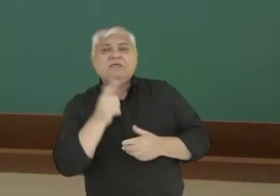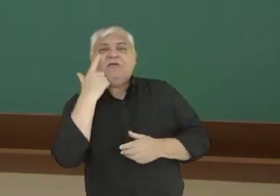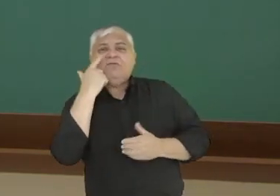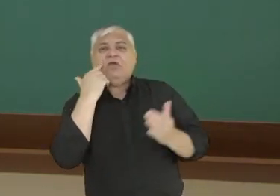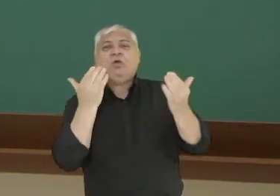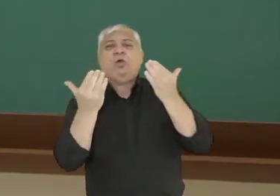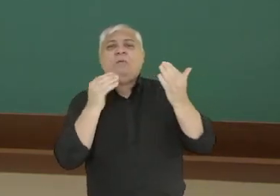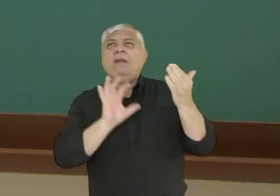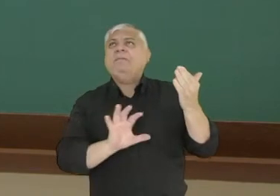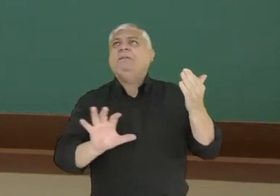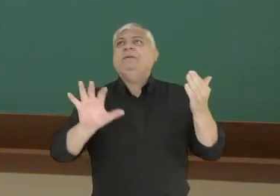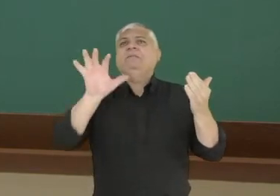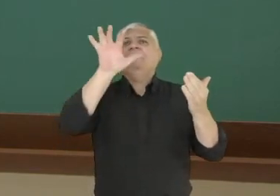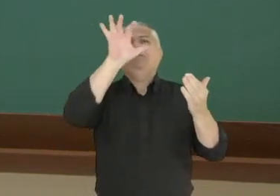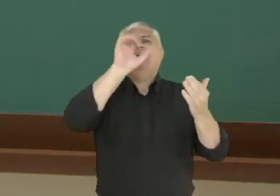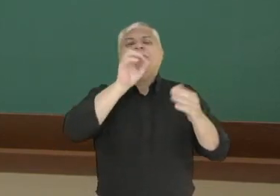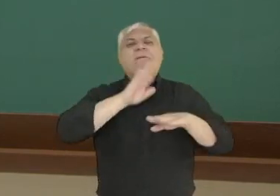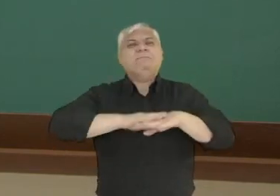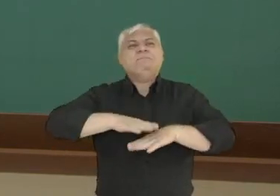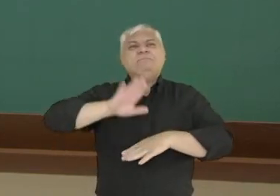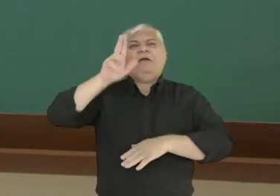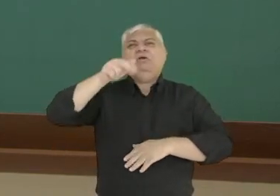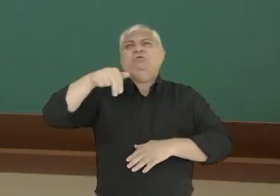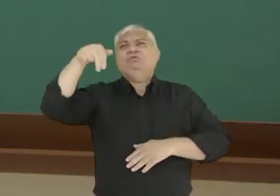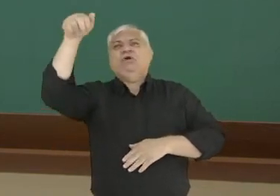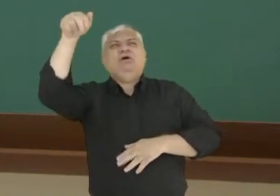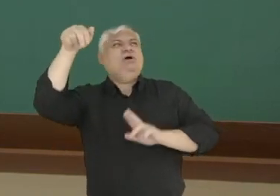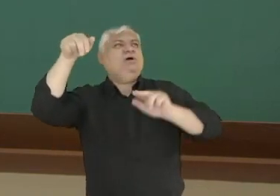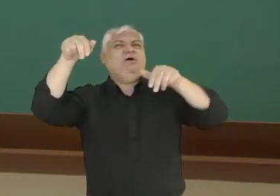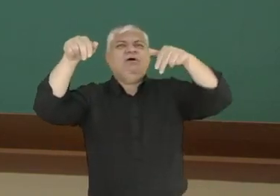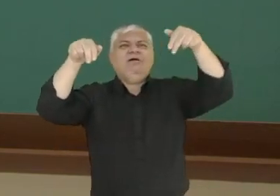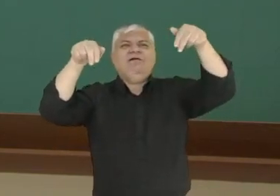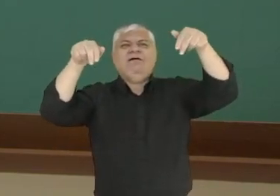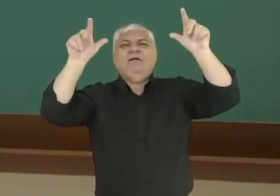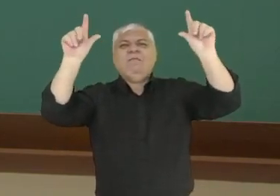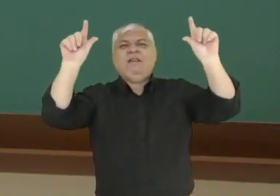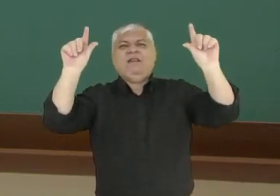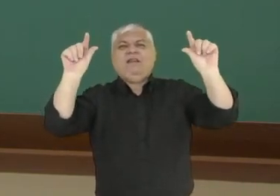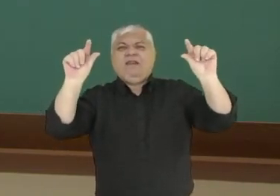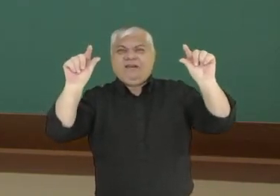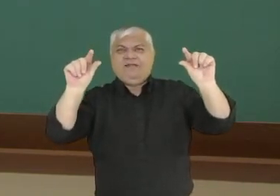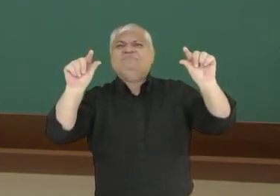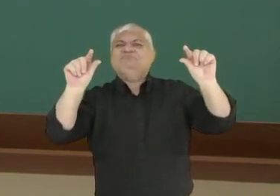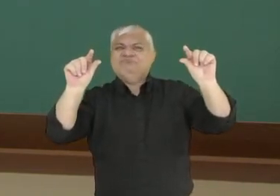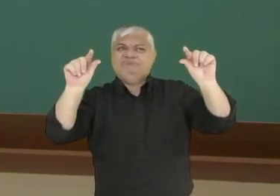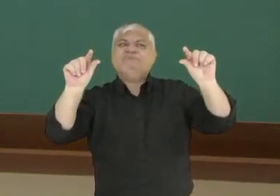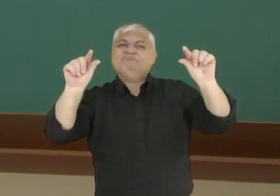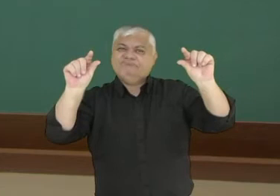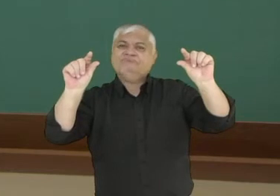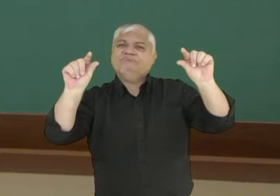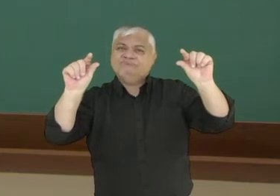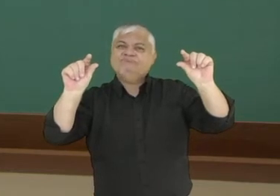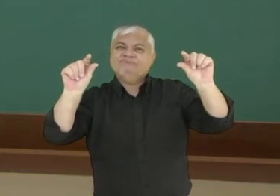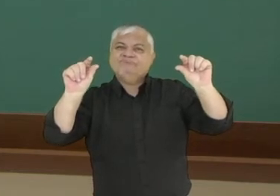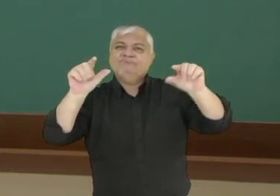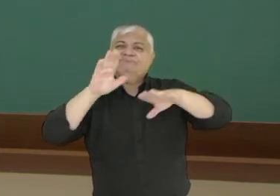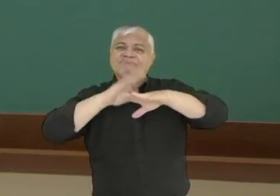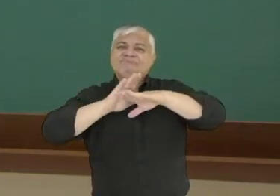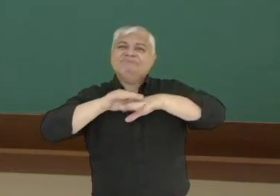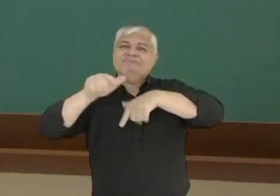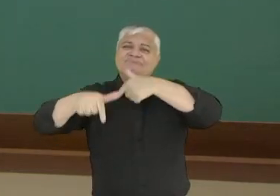outras áreas do Brasil mas ao norte nordeste é menor grau de modernização